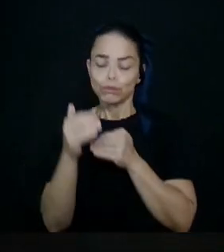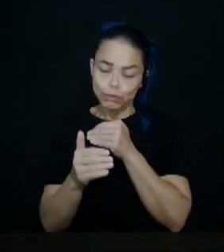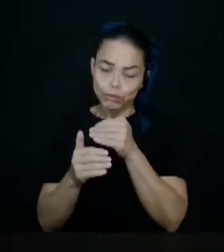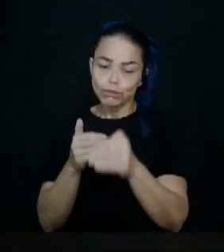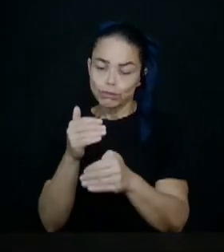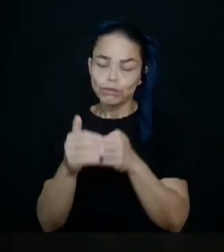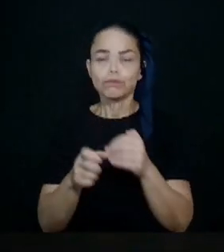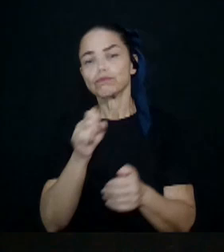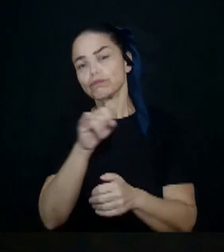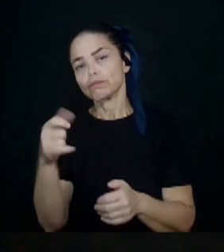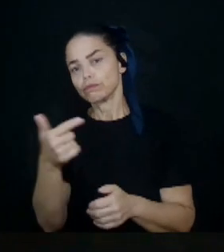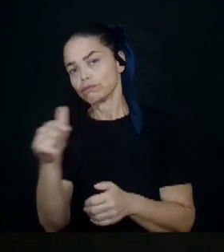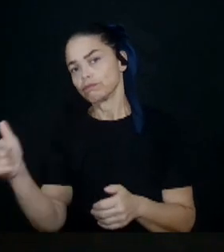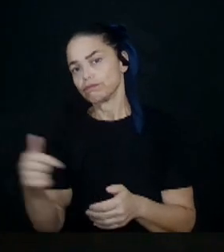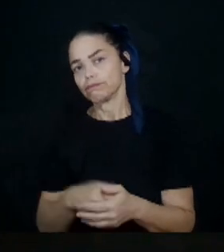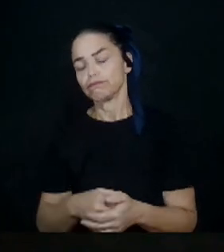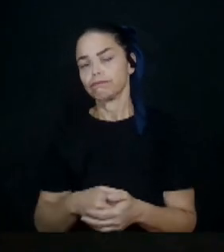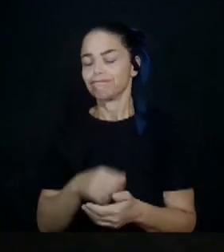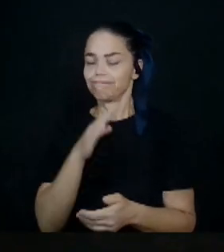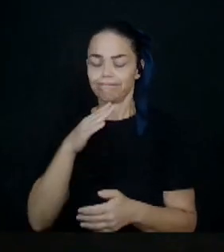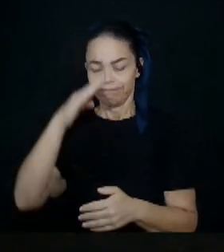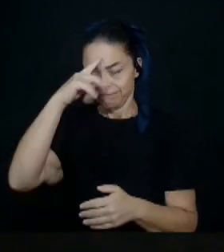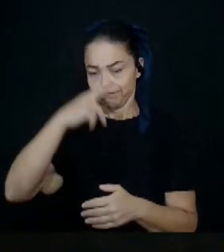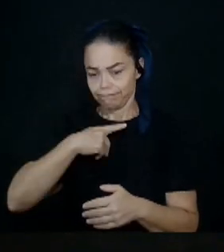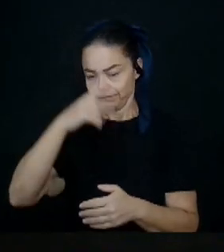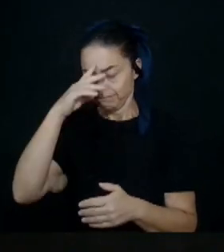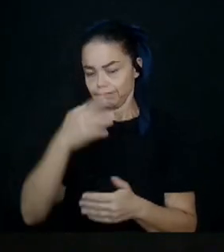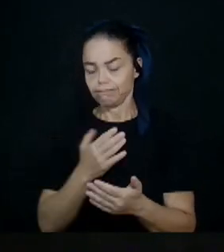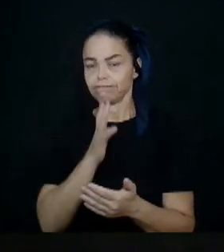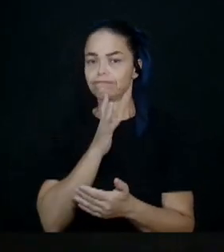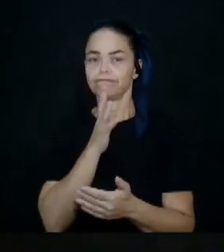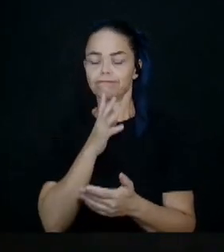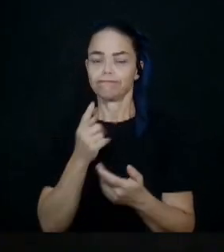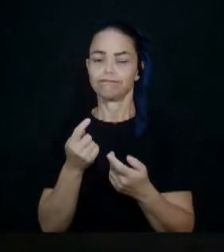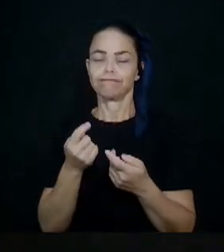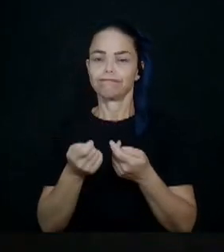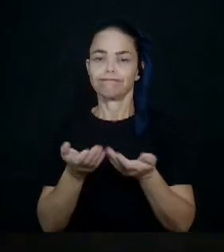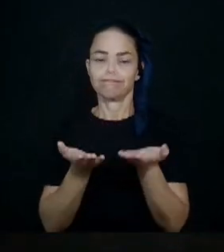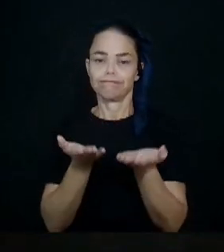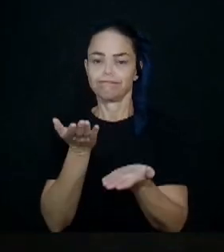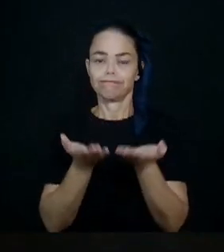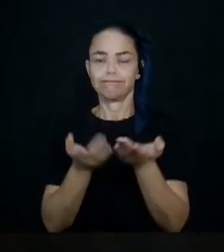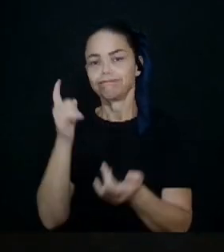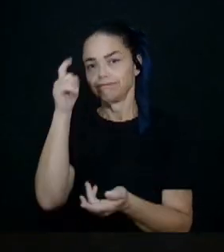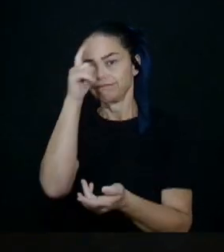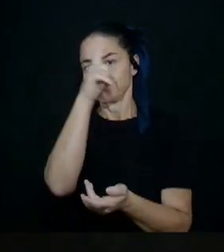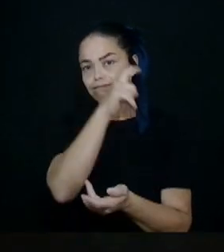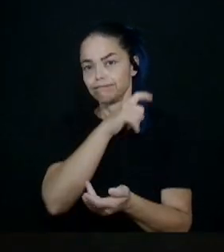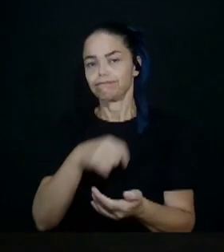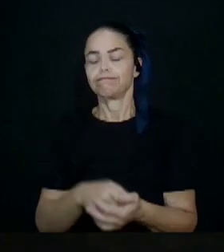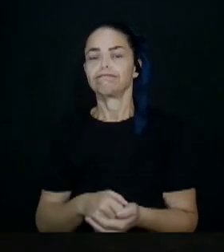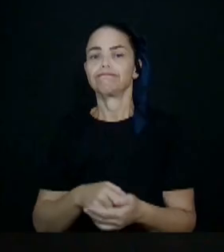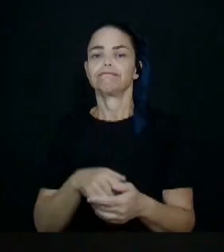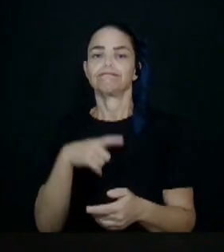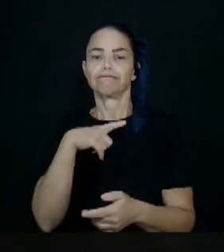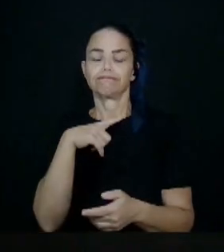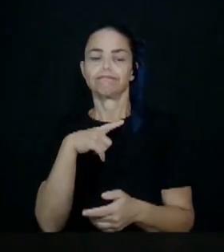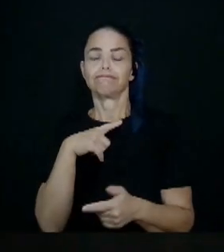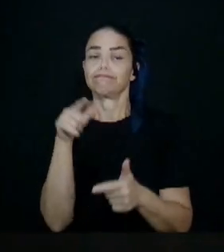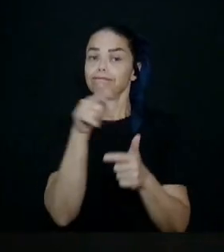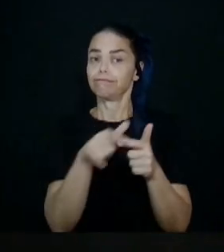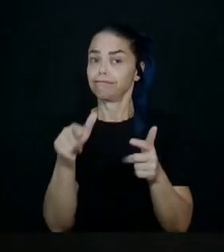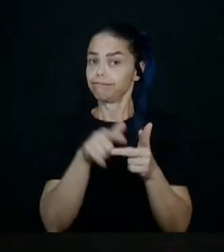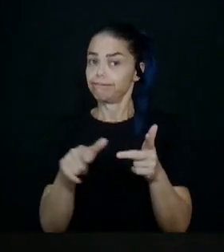você não tem aí o autoconhecimento, se você não tem o equilíbrio, aí vai ficar difícil, porque você vai encontrar intercorrências no trânsito